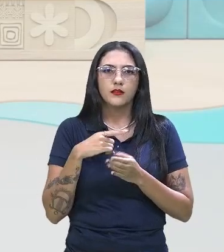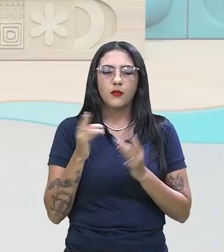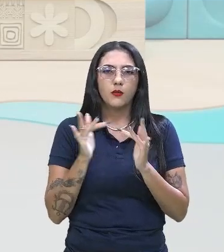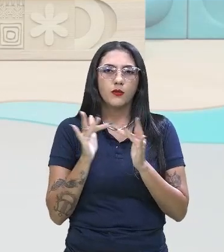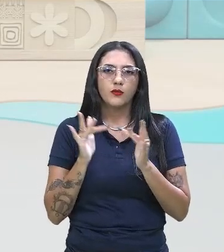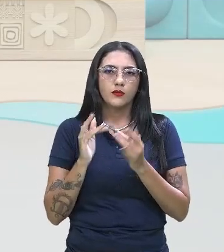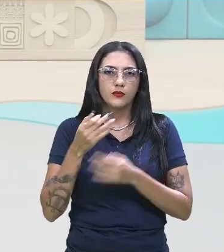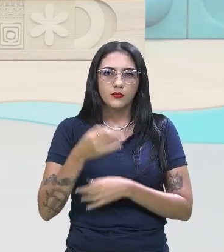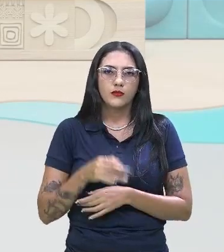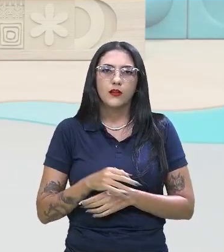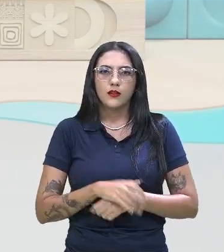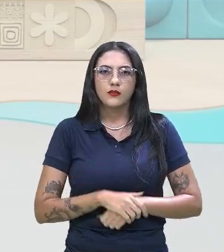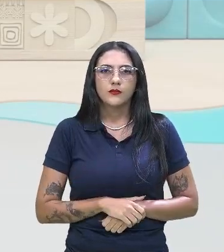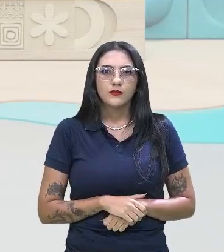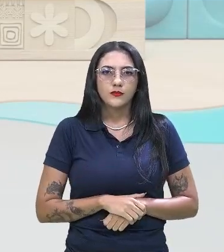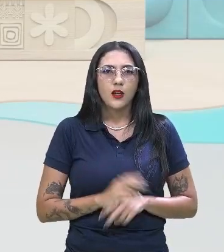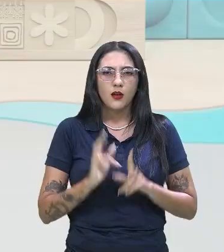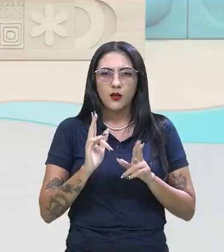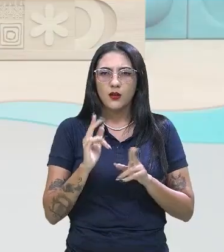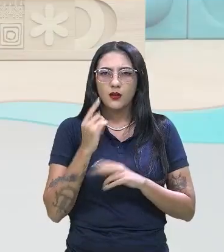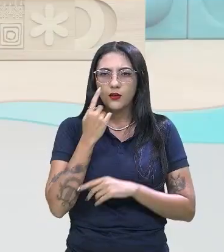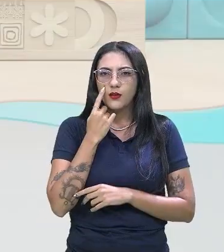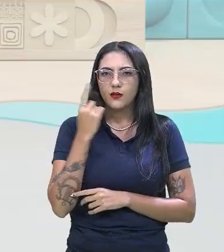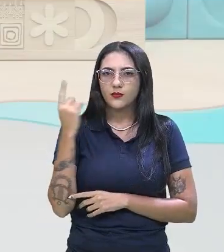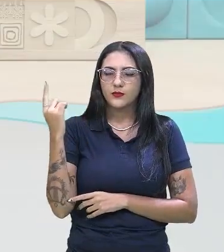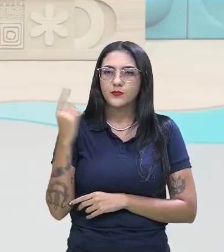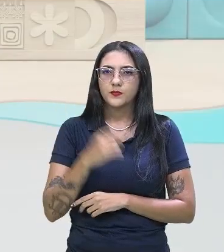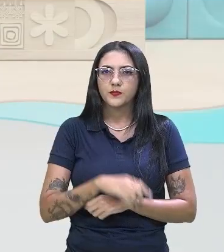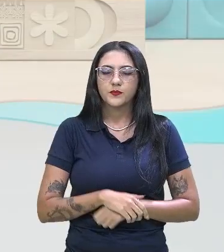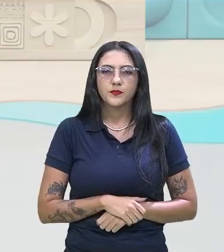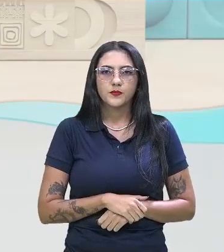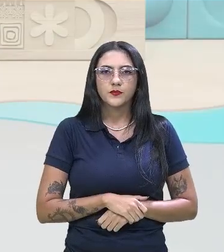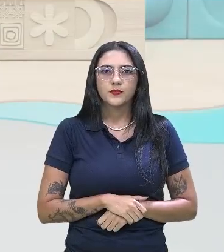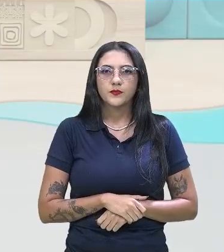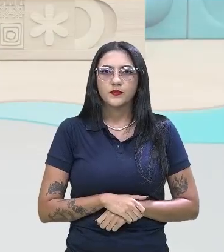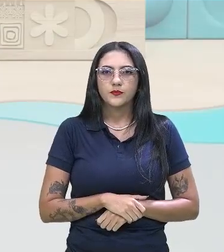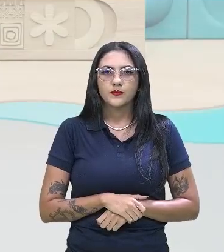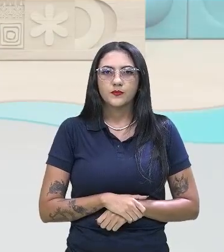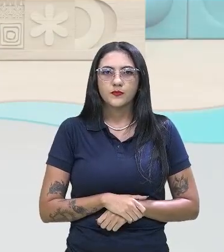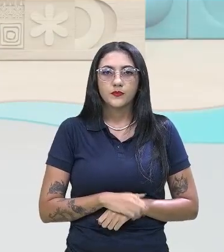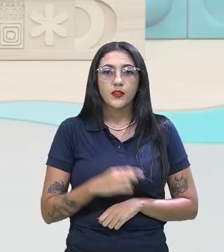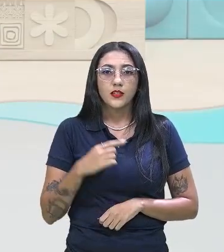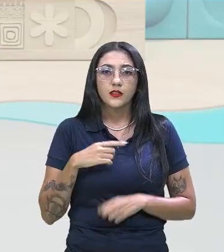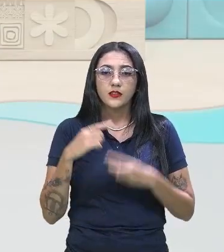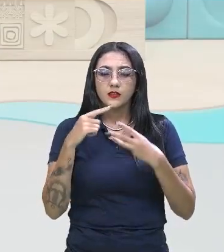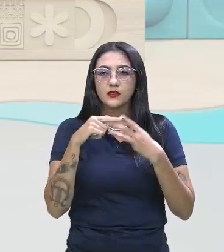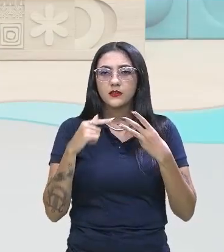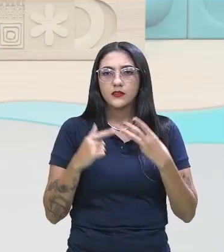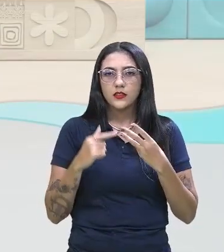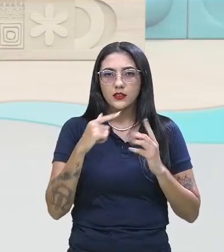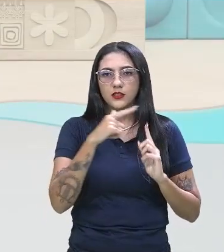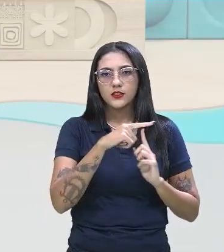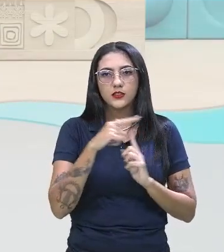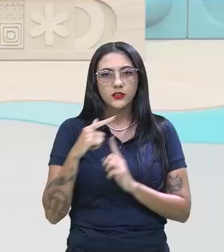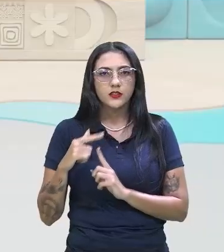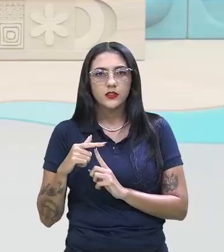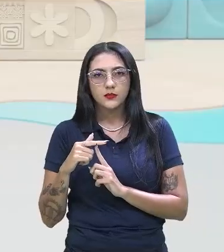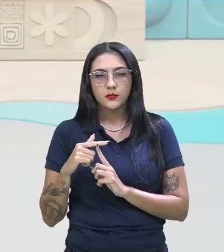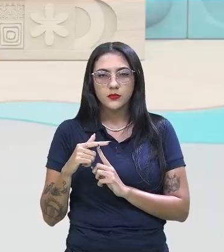do grip, que é a pegada, né? Ela pode ser dividida em 3 tipos: empunhadura de